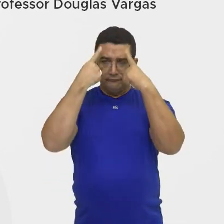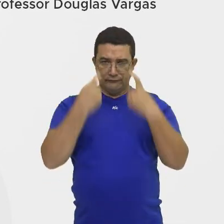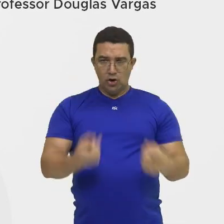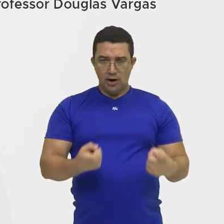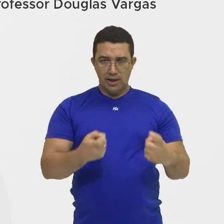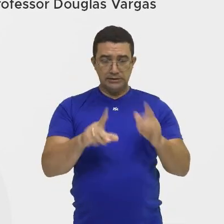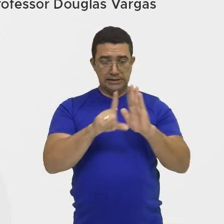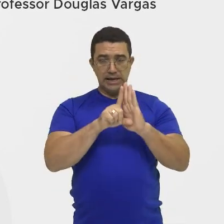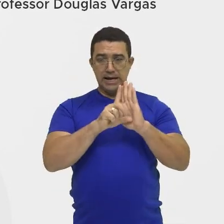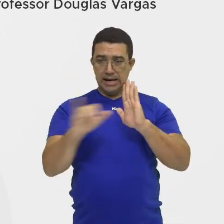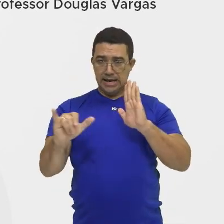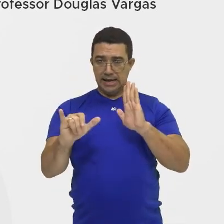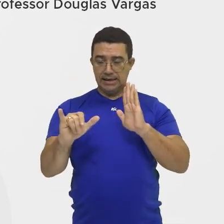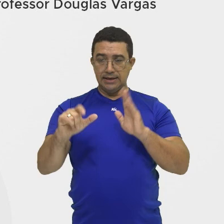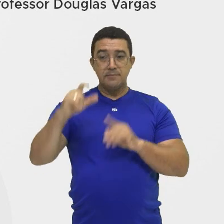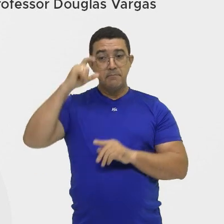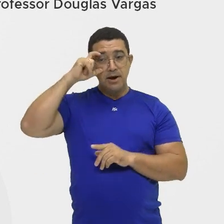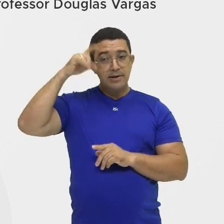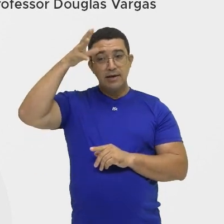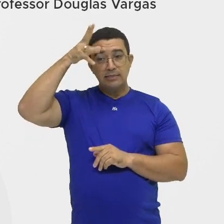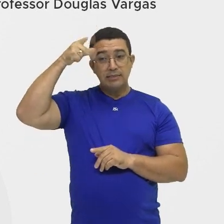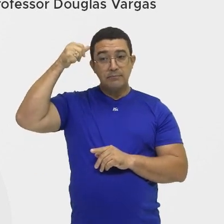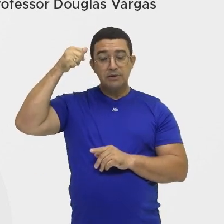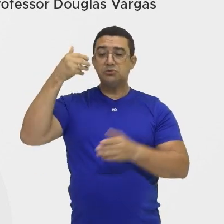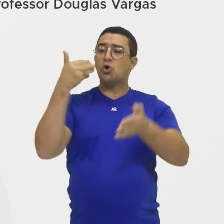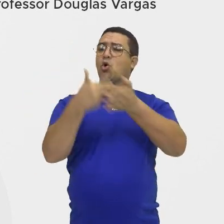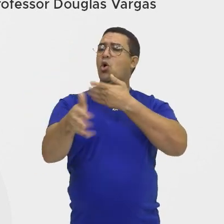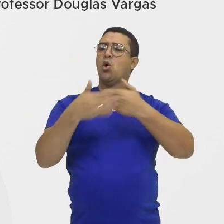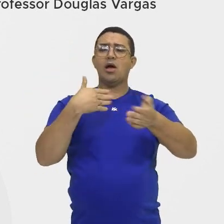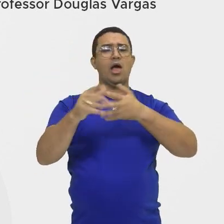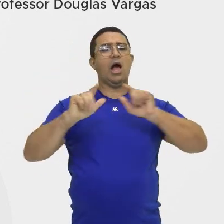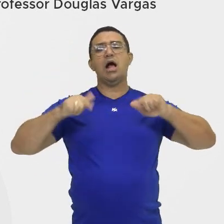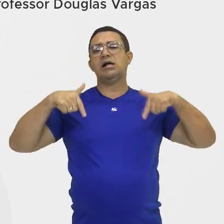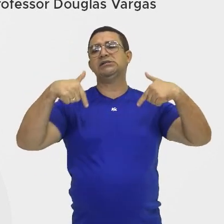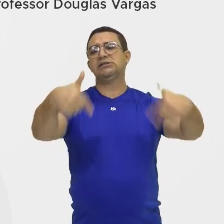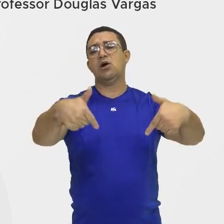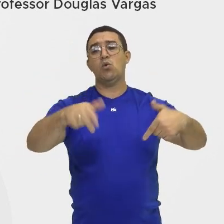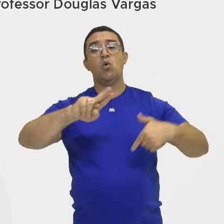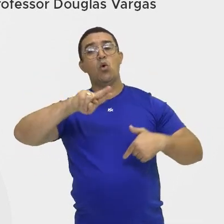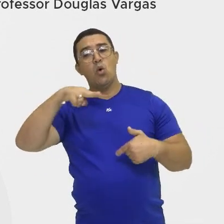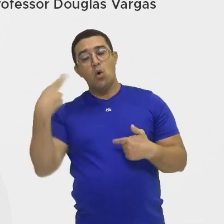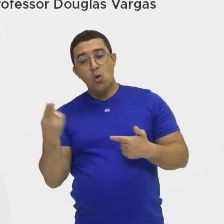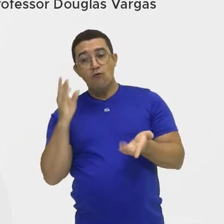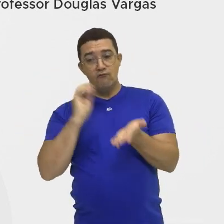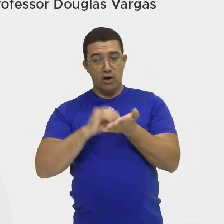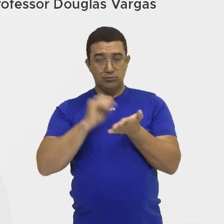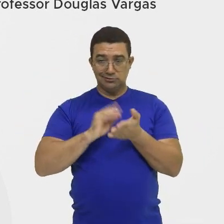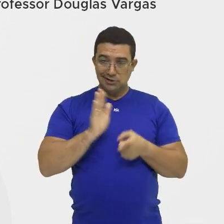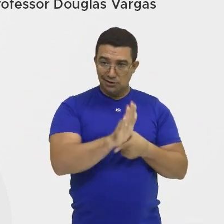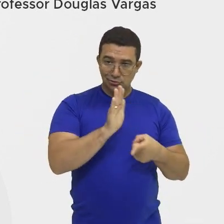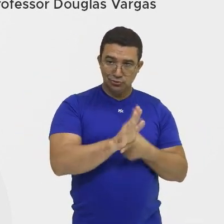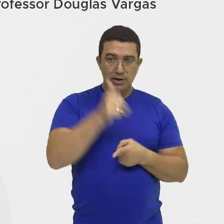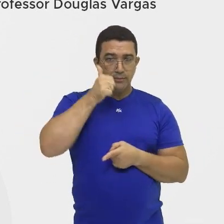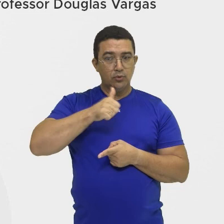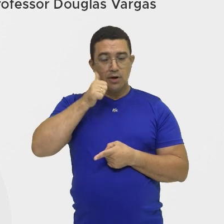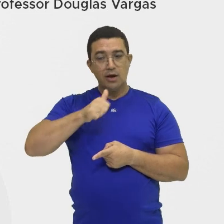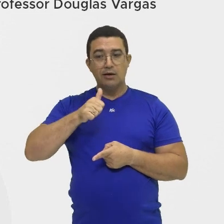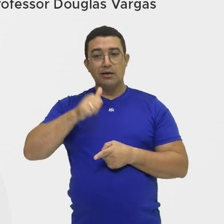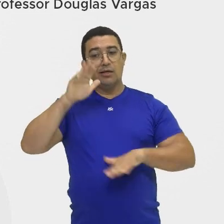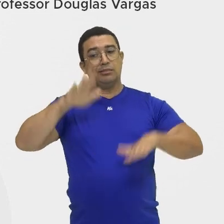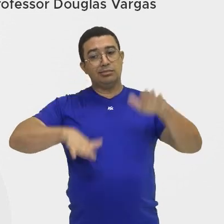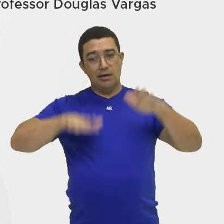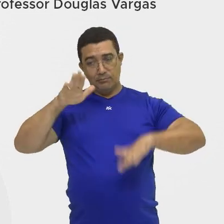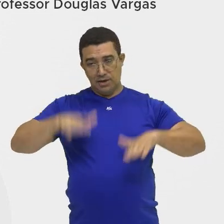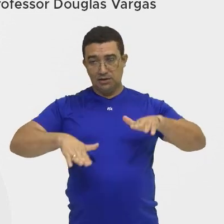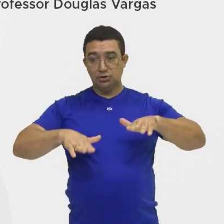violência na Lei Maria da Penha. O que é violência? Qualquer ação ou qualquer omissão. Baseada em quê? No gênero, tá?